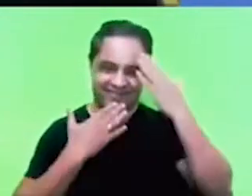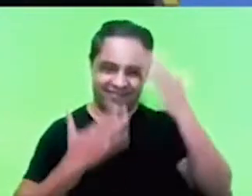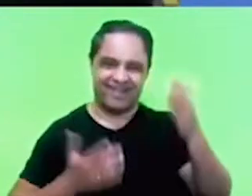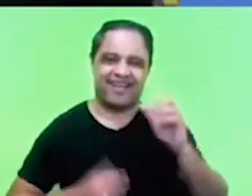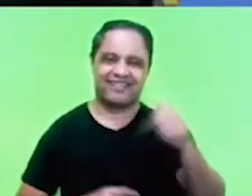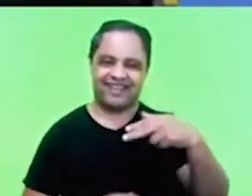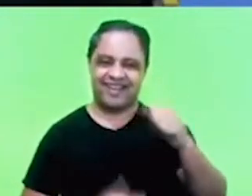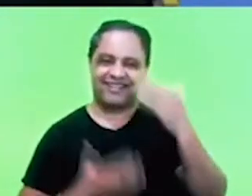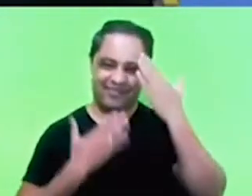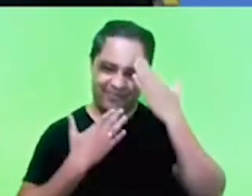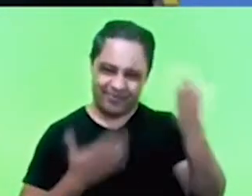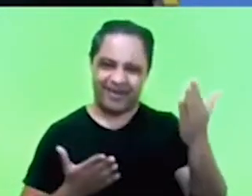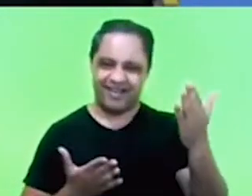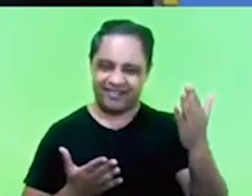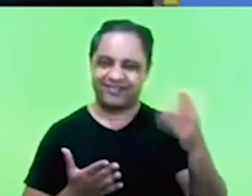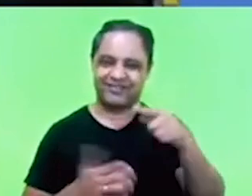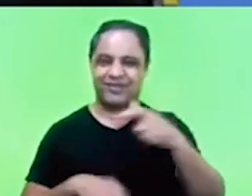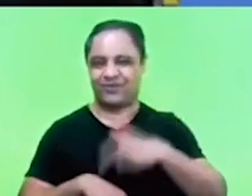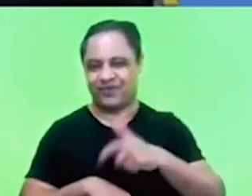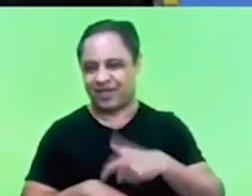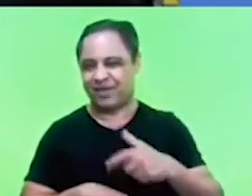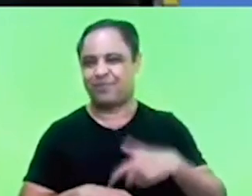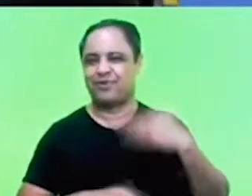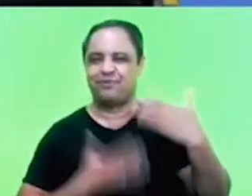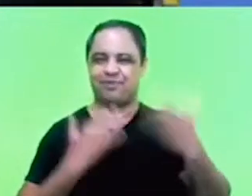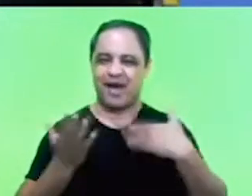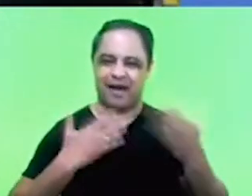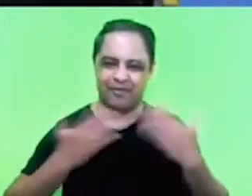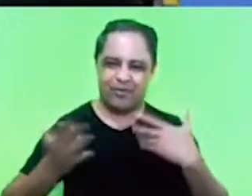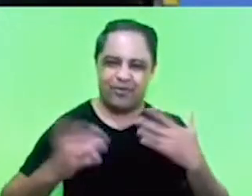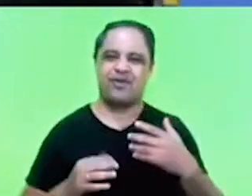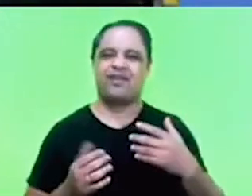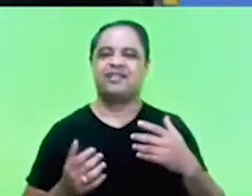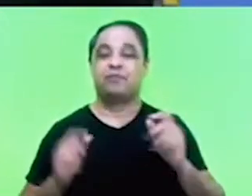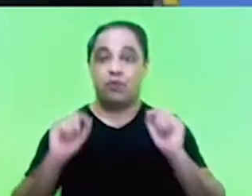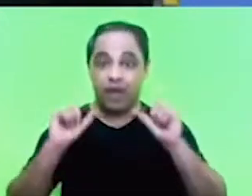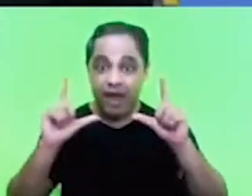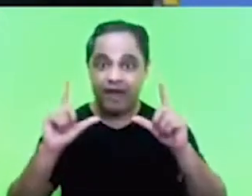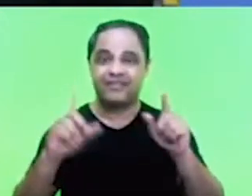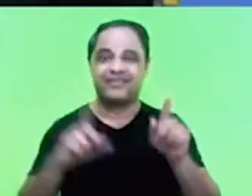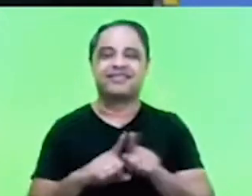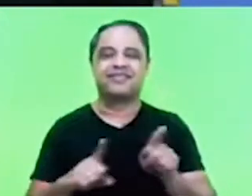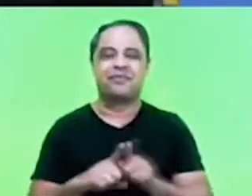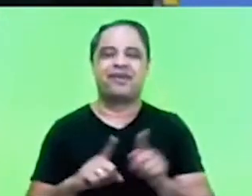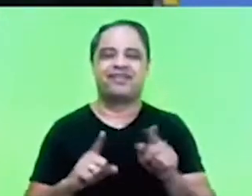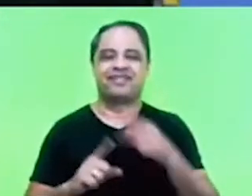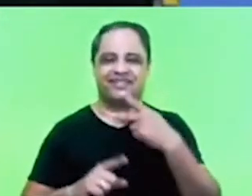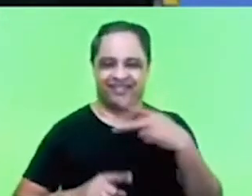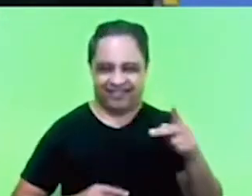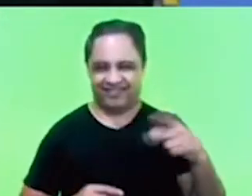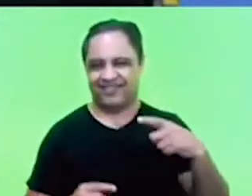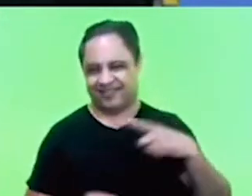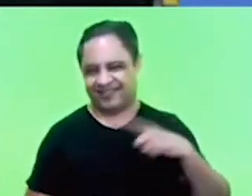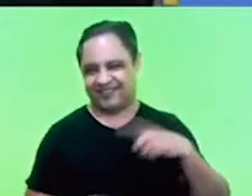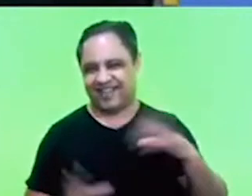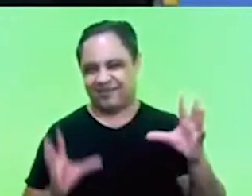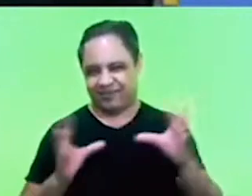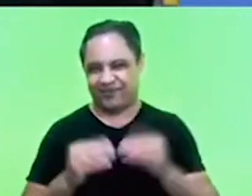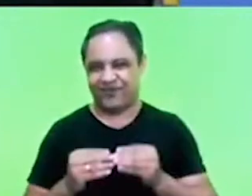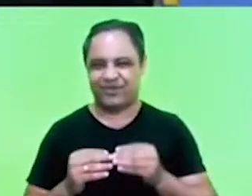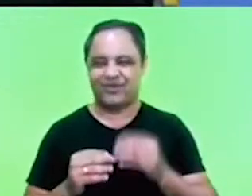muito grata. Gratidão pela conversa, pelo alerta e pelo silver lining que você fechou no final aí,